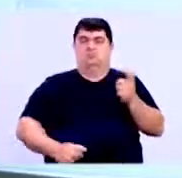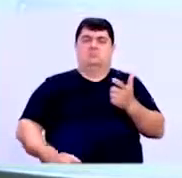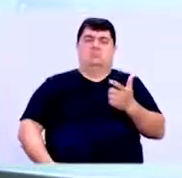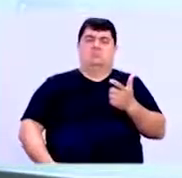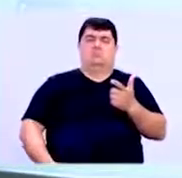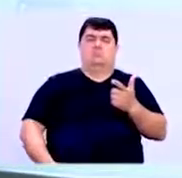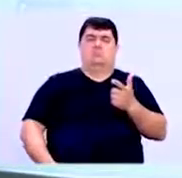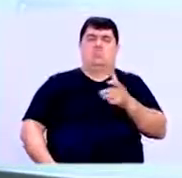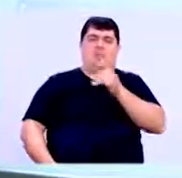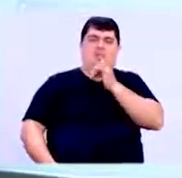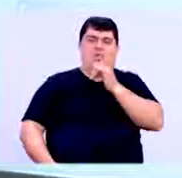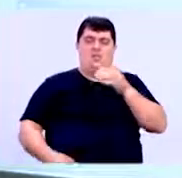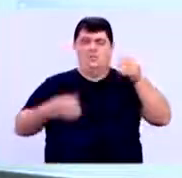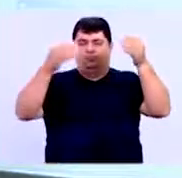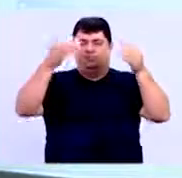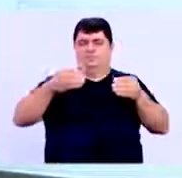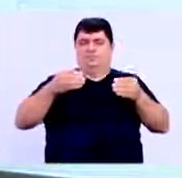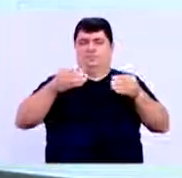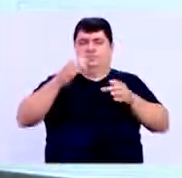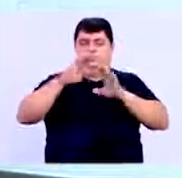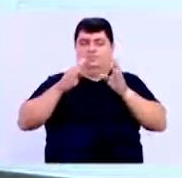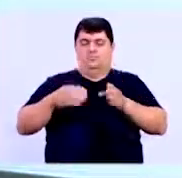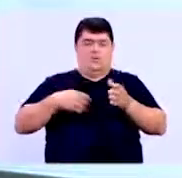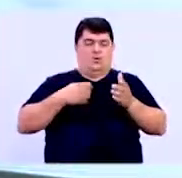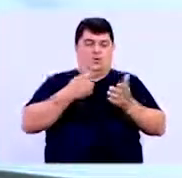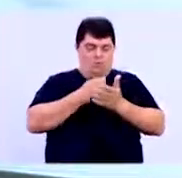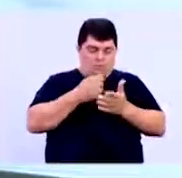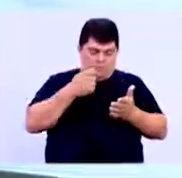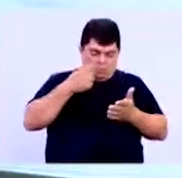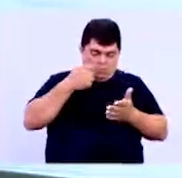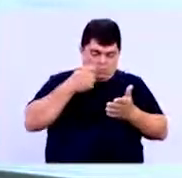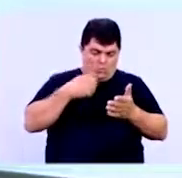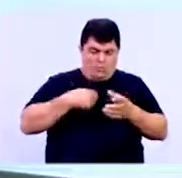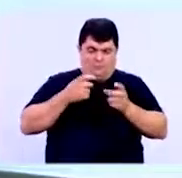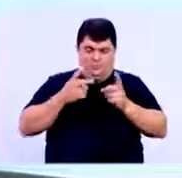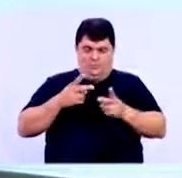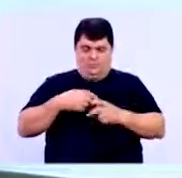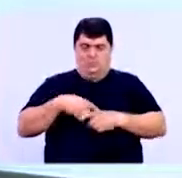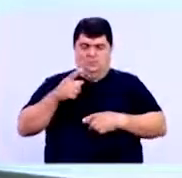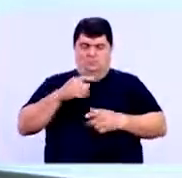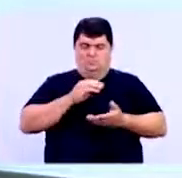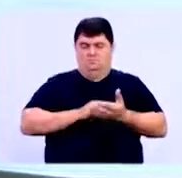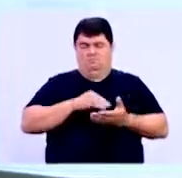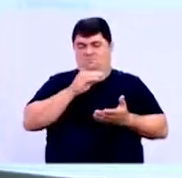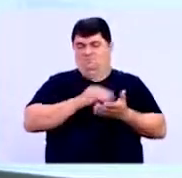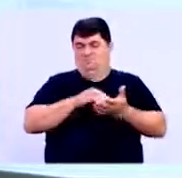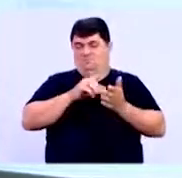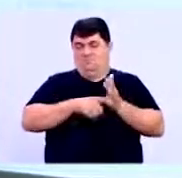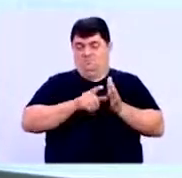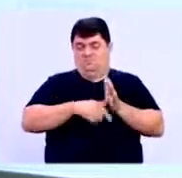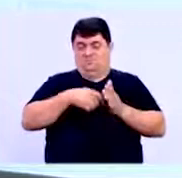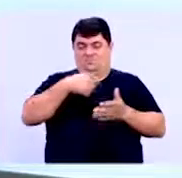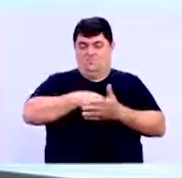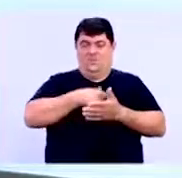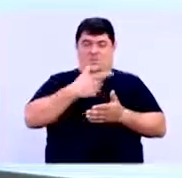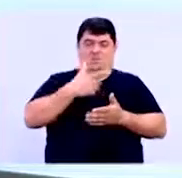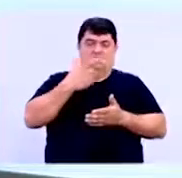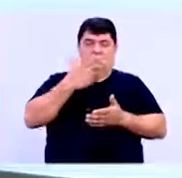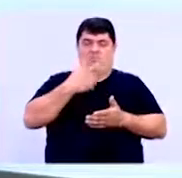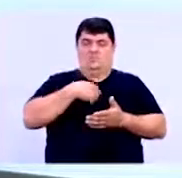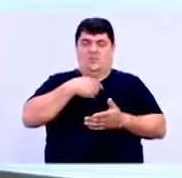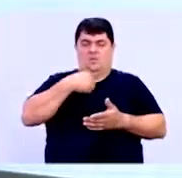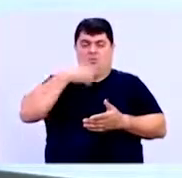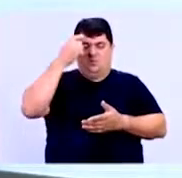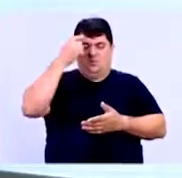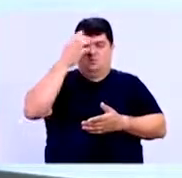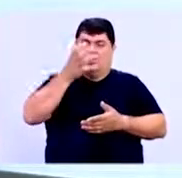um monitor de um computador. Não me pagou. Eu contei com aquela venda para pagar energia. Era R$ 700, o